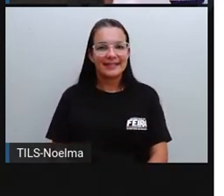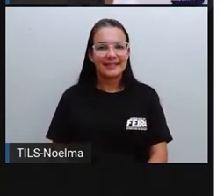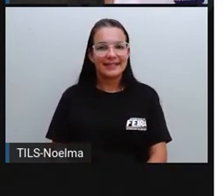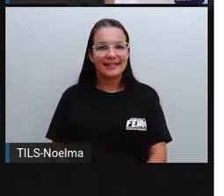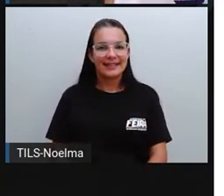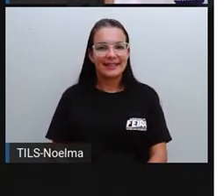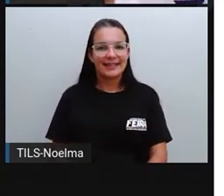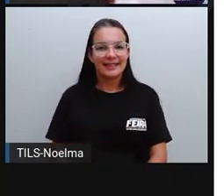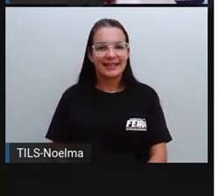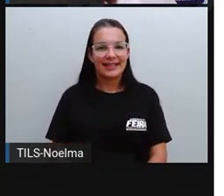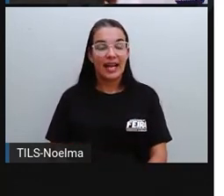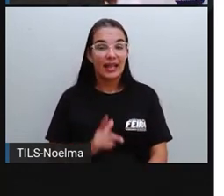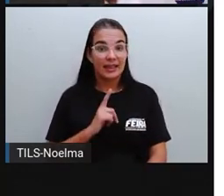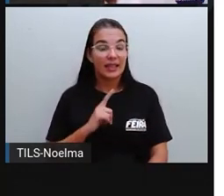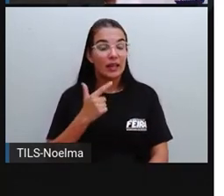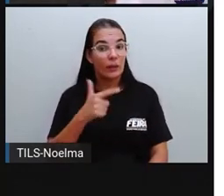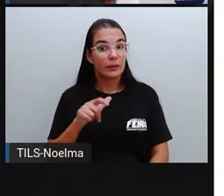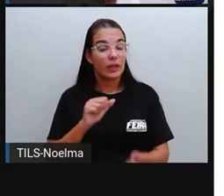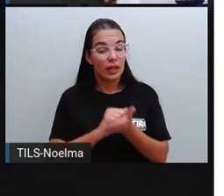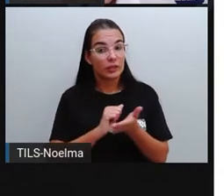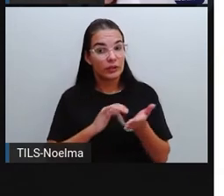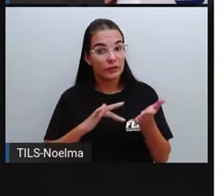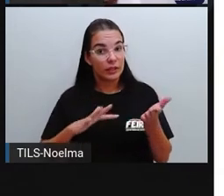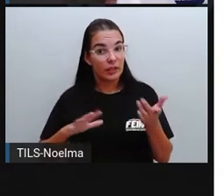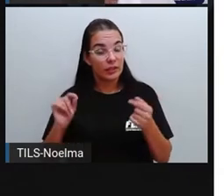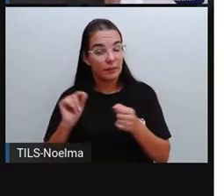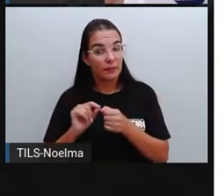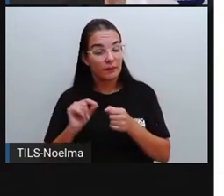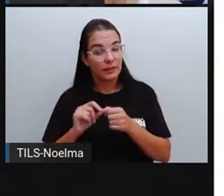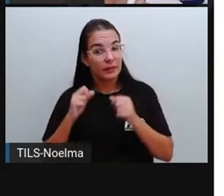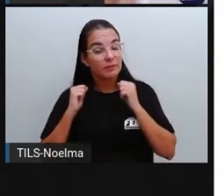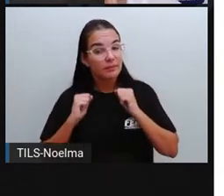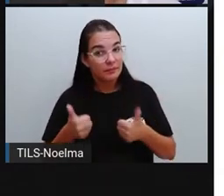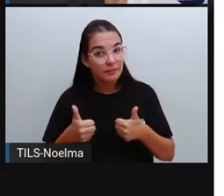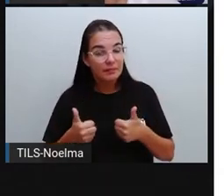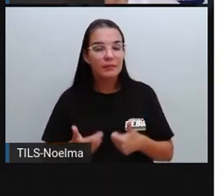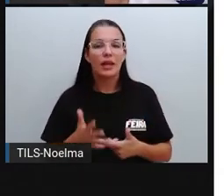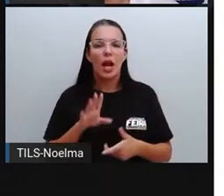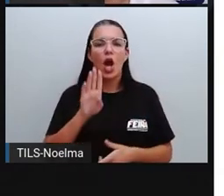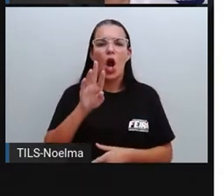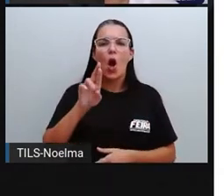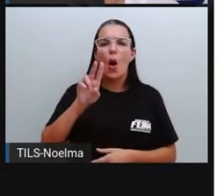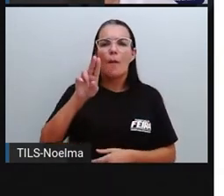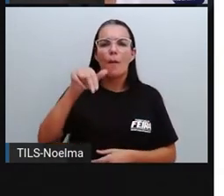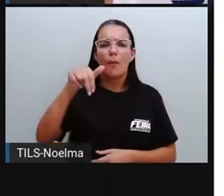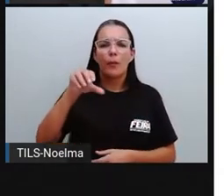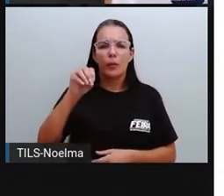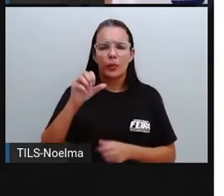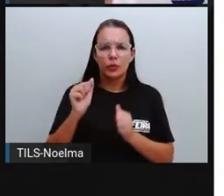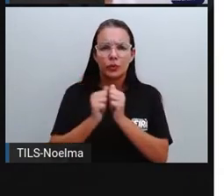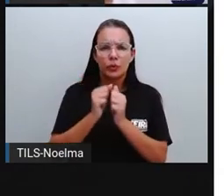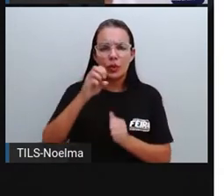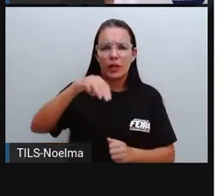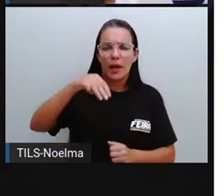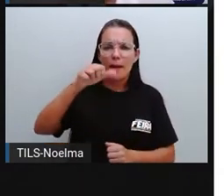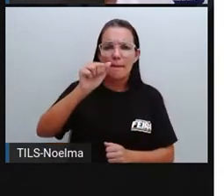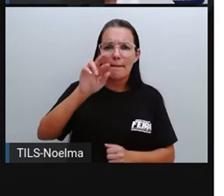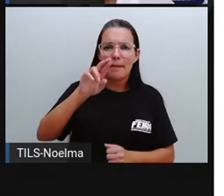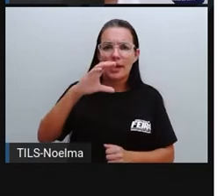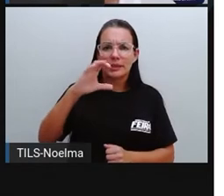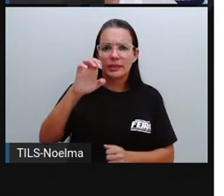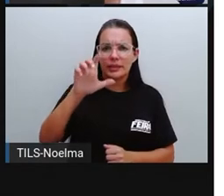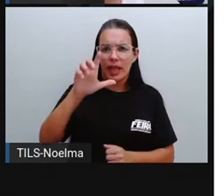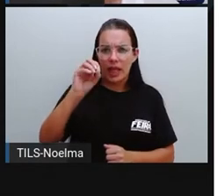pedir a ajuda do segundo ano para fazer a correção, ó. Bruno e Marcelo estão brincando com o jogo da